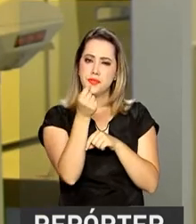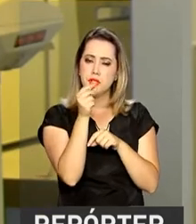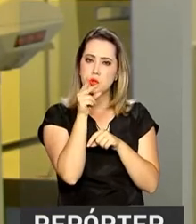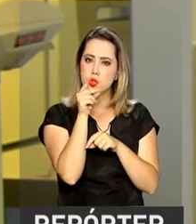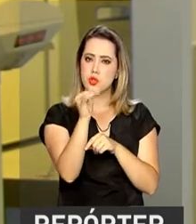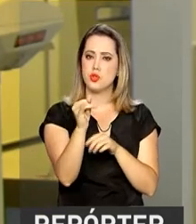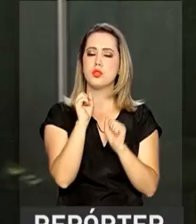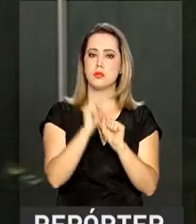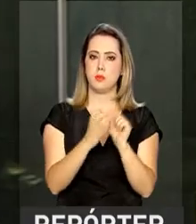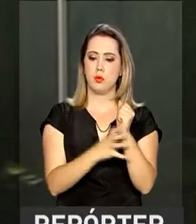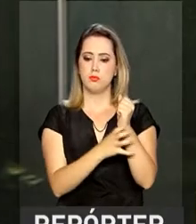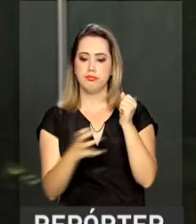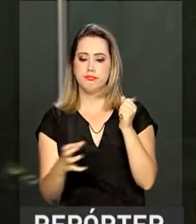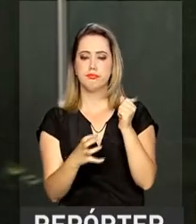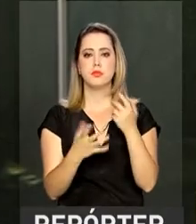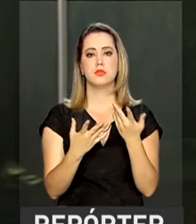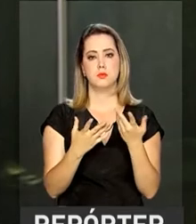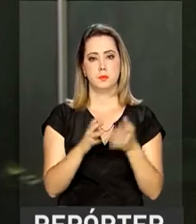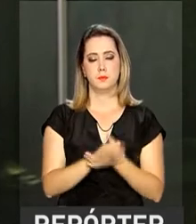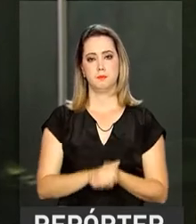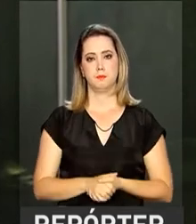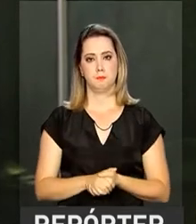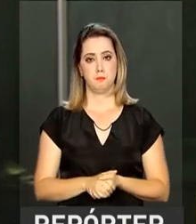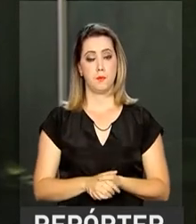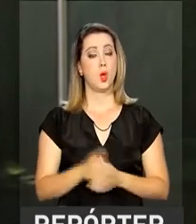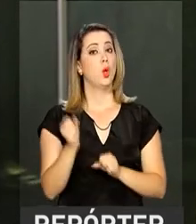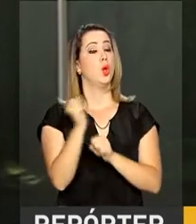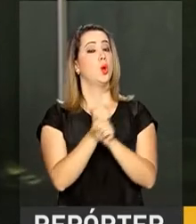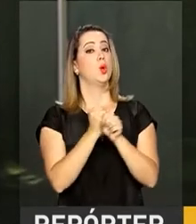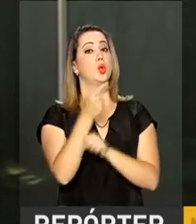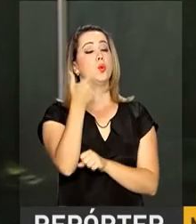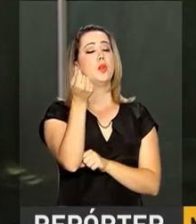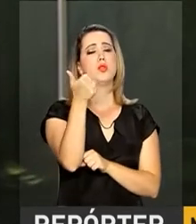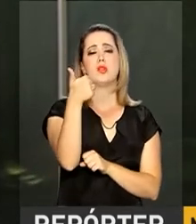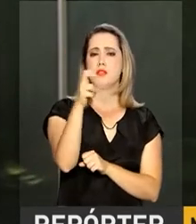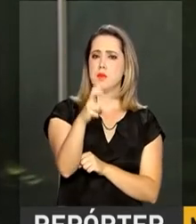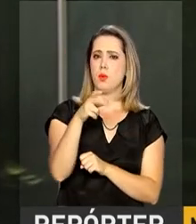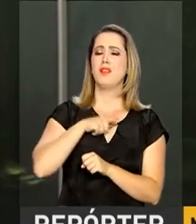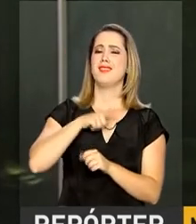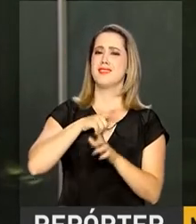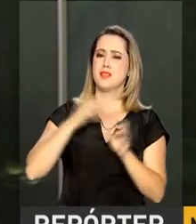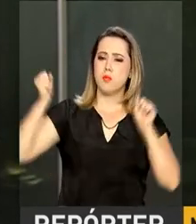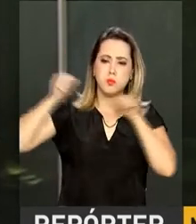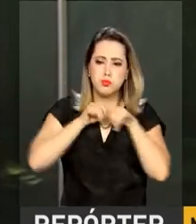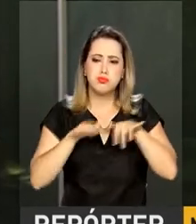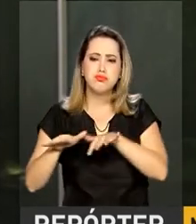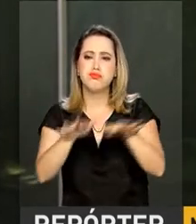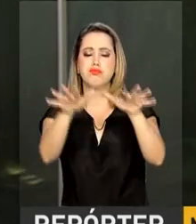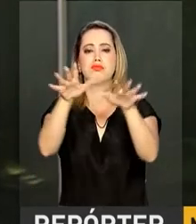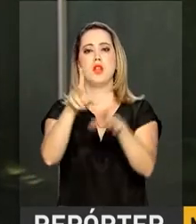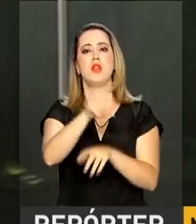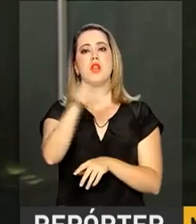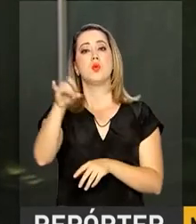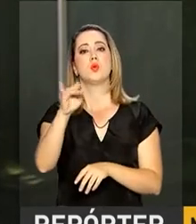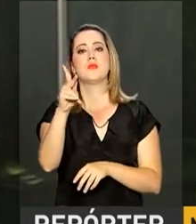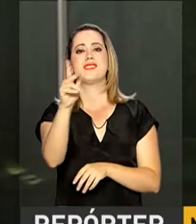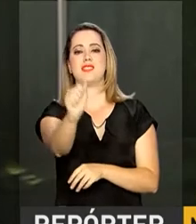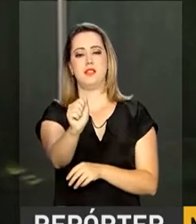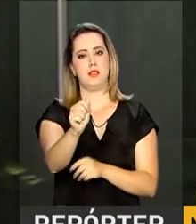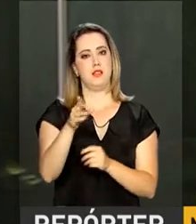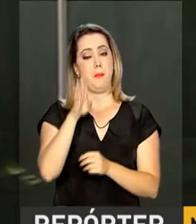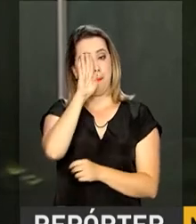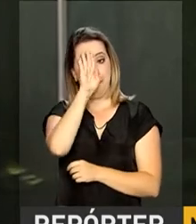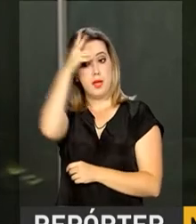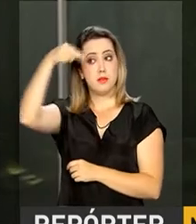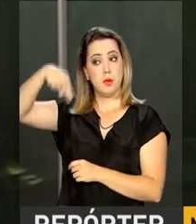ela vai tirar o gesso. Em 2015, o Brasil registrou um surto do vírus Zika, principalmente na região Nordeste. A infecção em